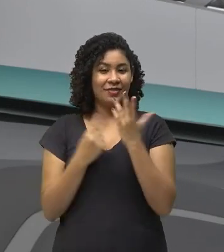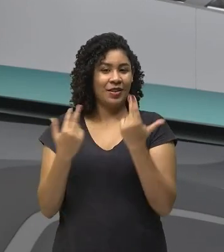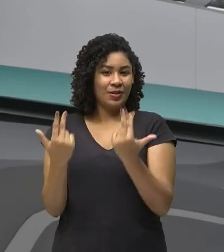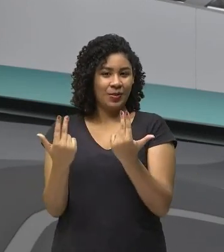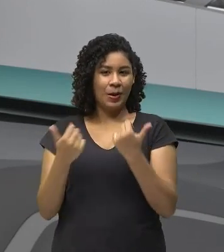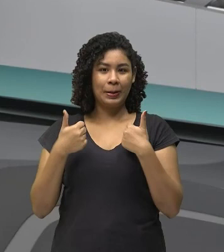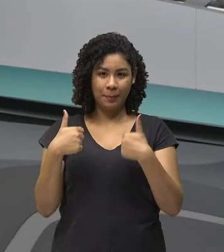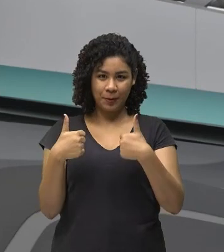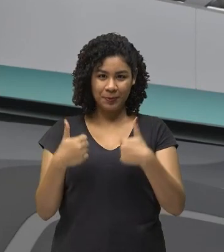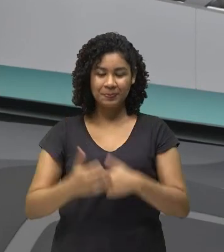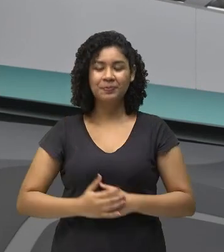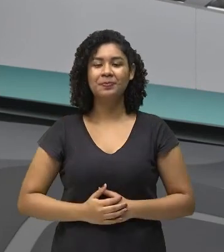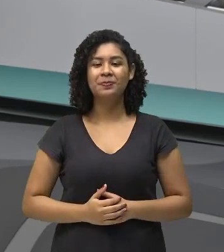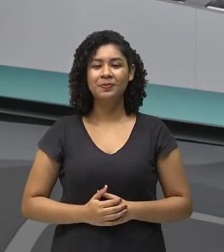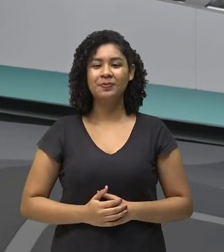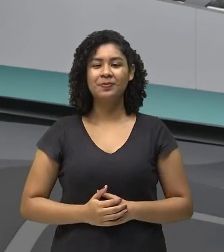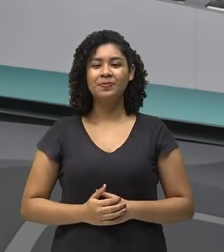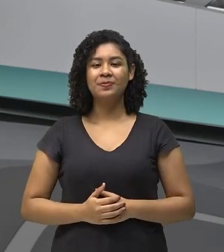nós temos?